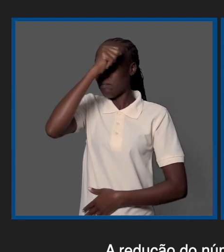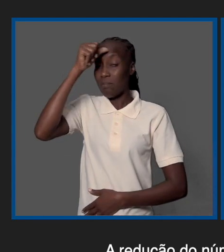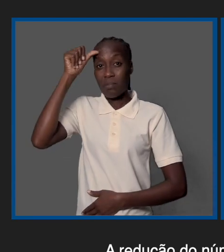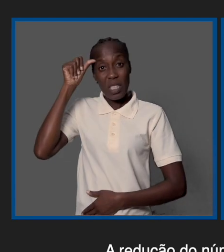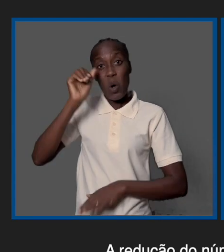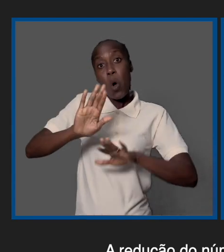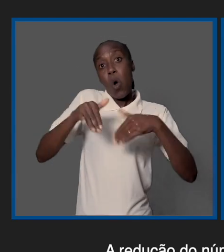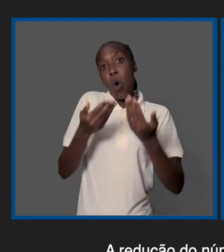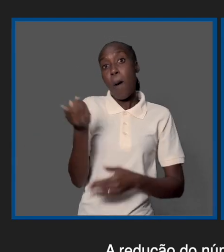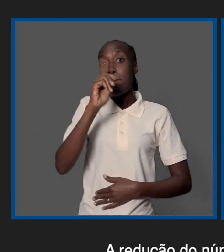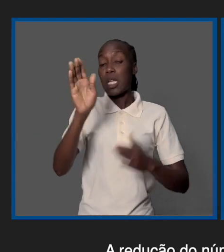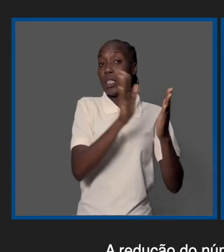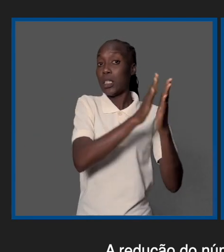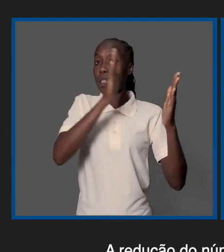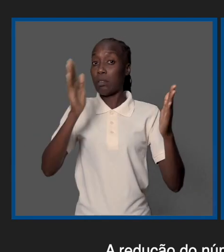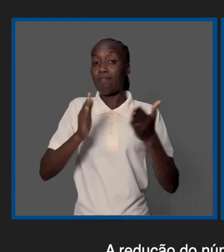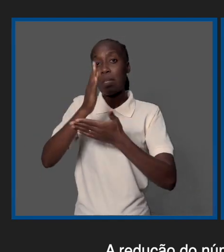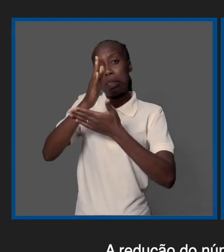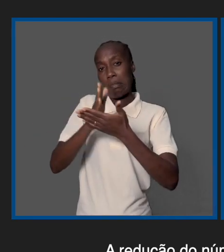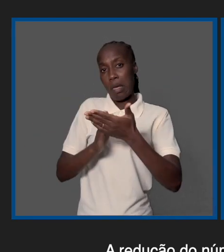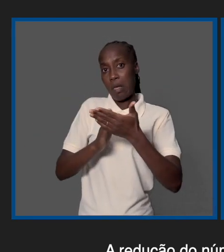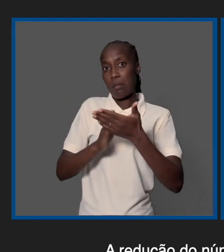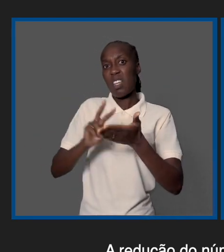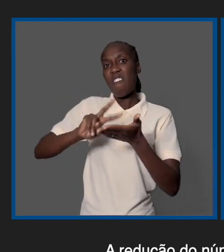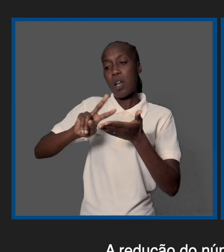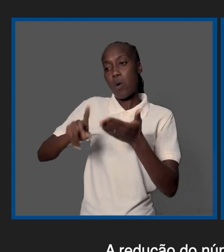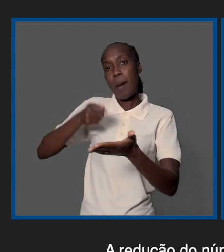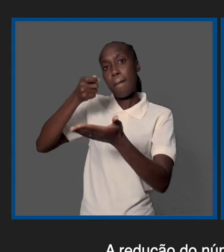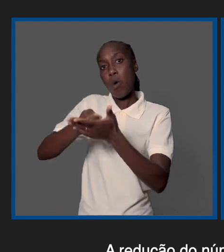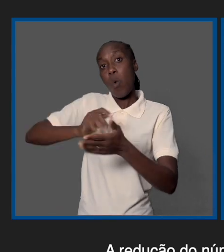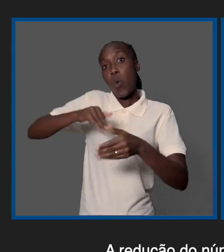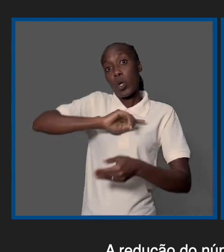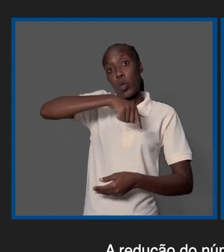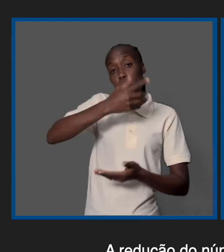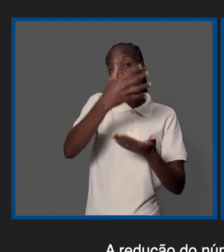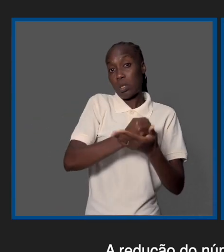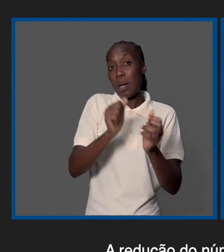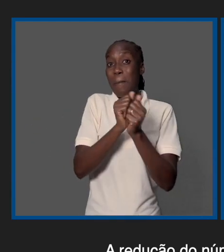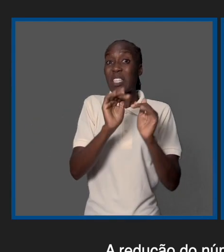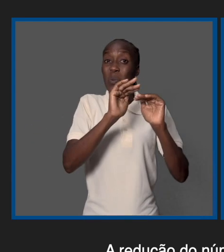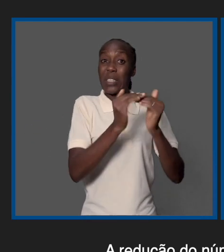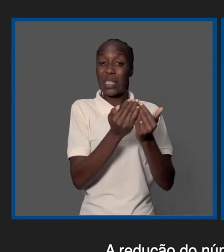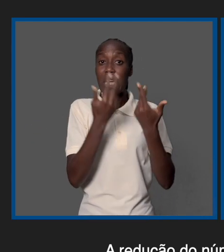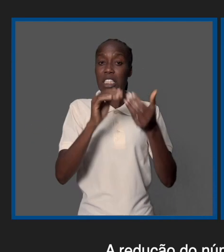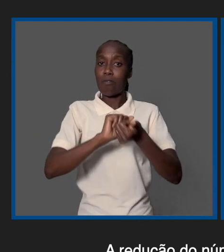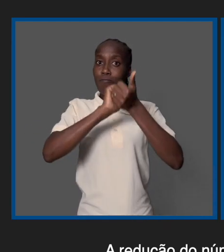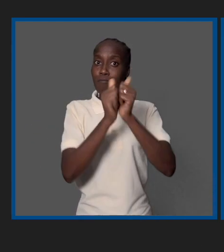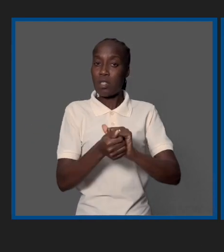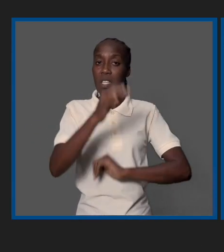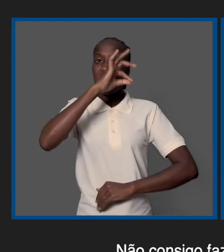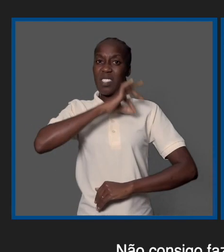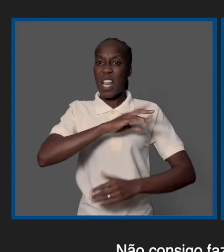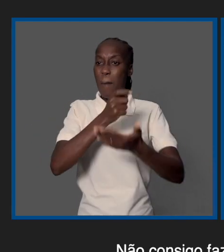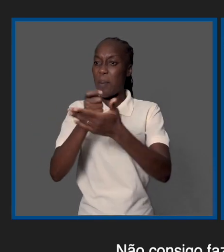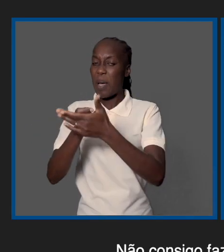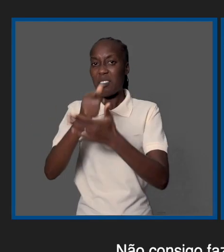de número de clientes tem implicações diretas na vida dos colaboradores do Fibrador Coxinho.